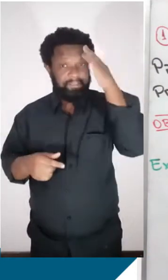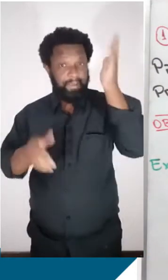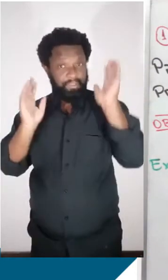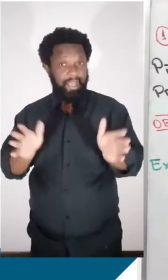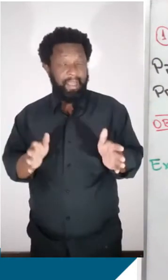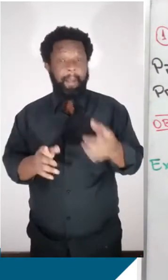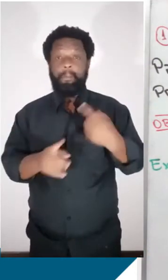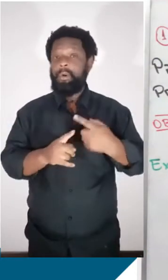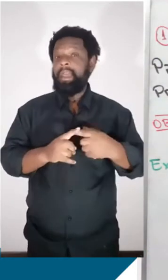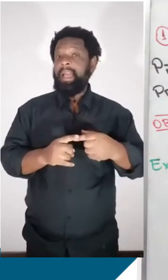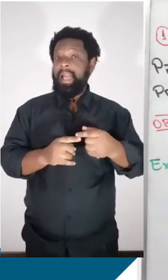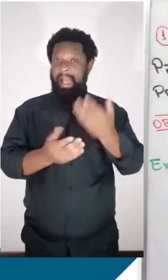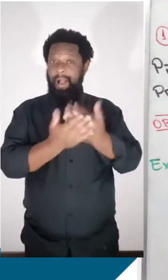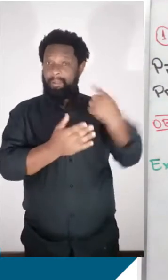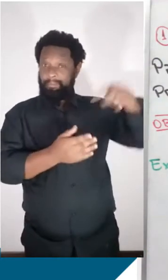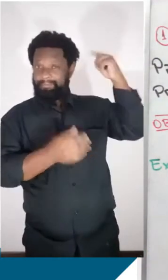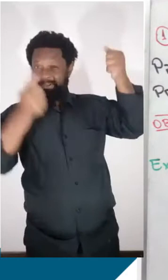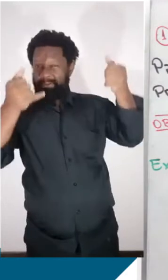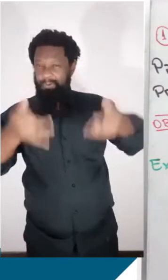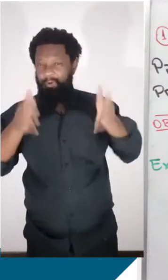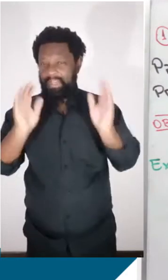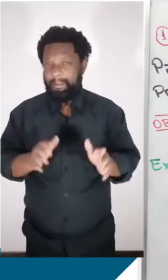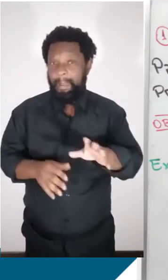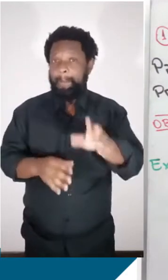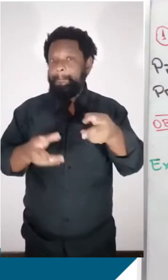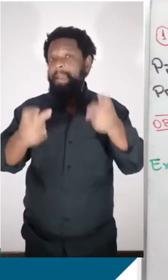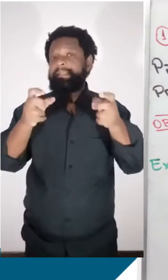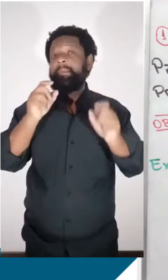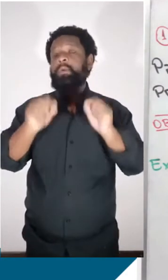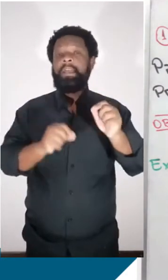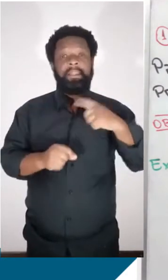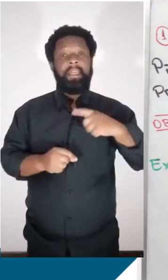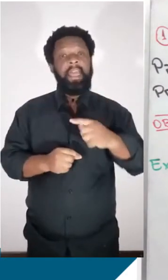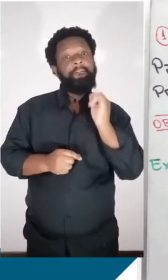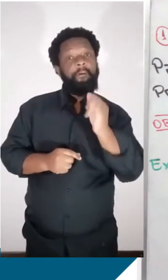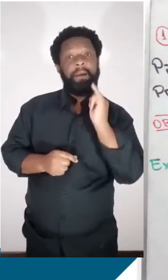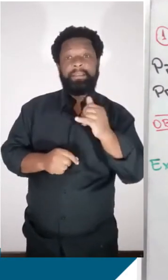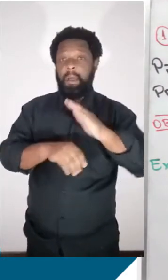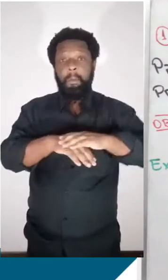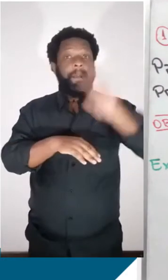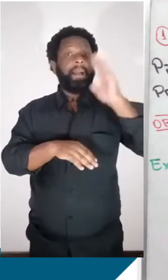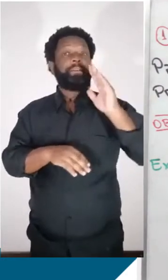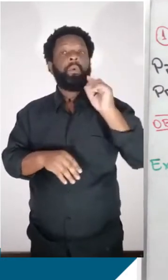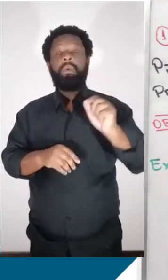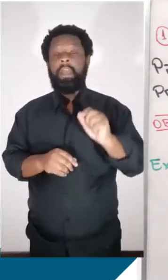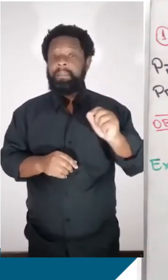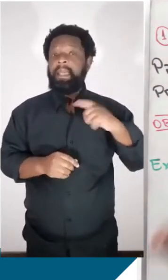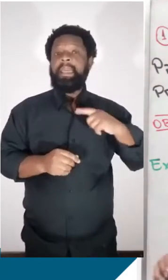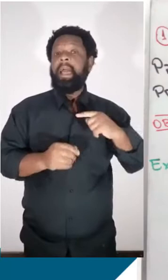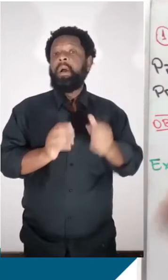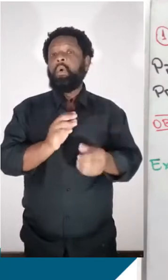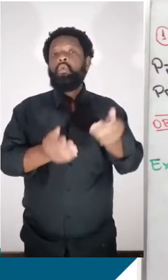sabe fazer, porque foi o que você viu no vídeo anterior. Só que, repara, tem uma informação a mais. Ele falou que